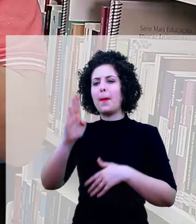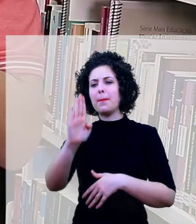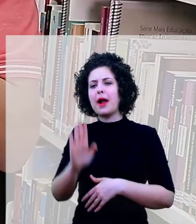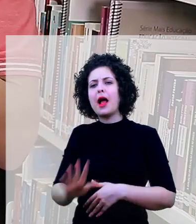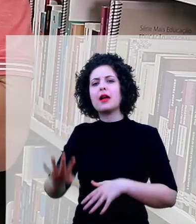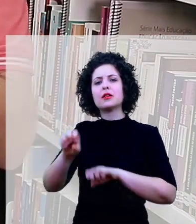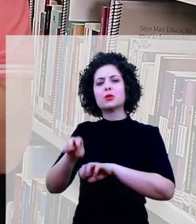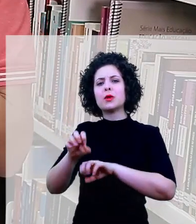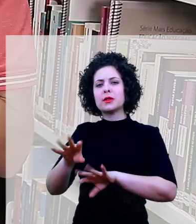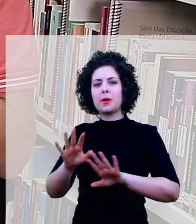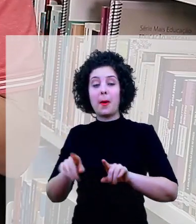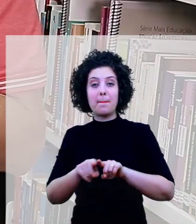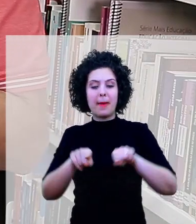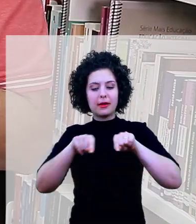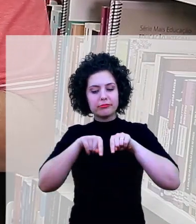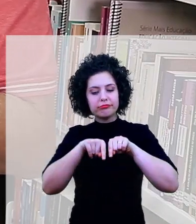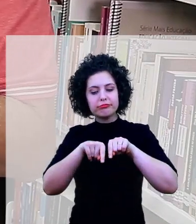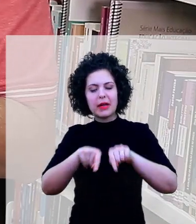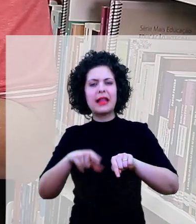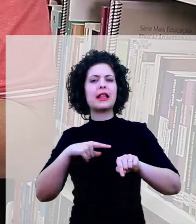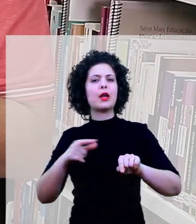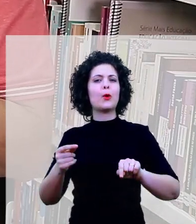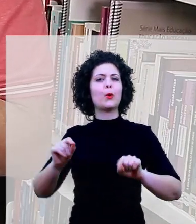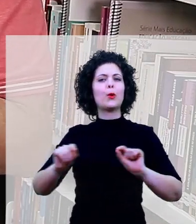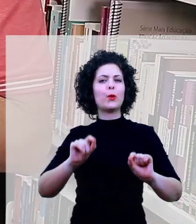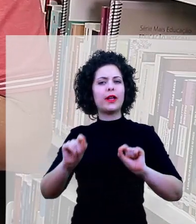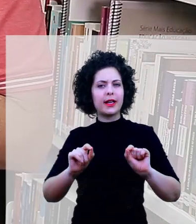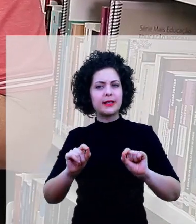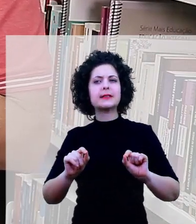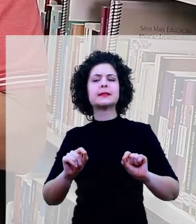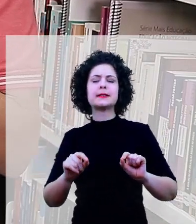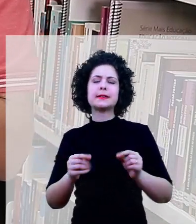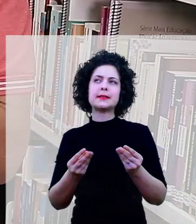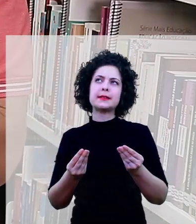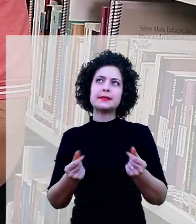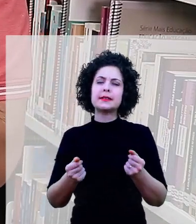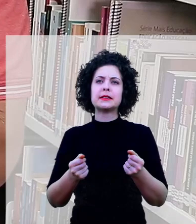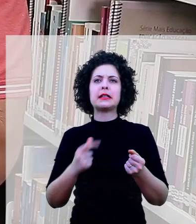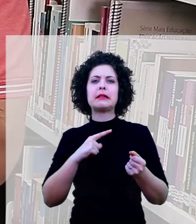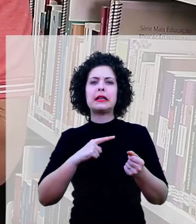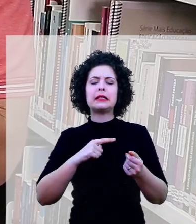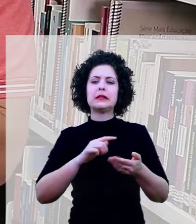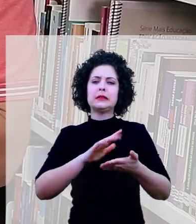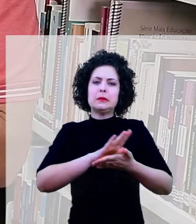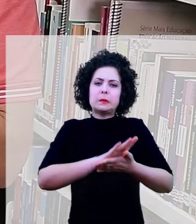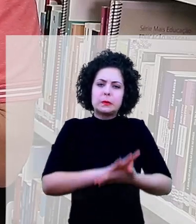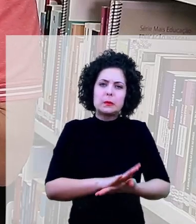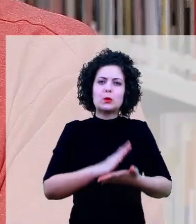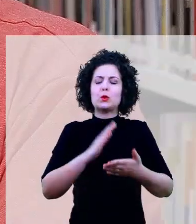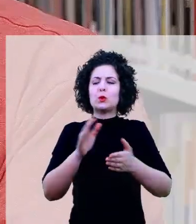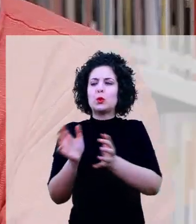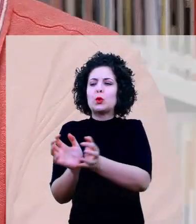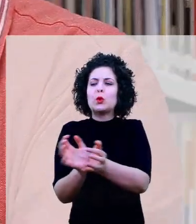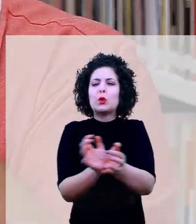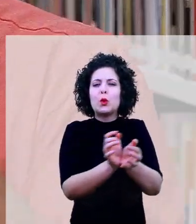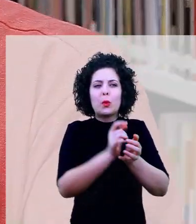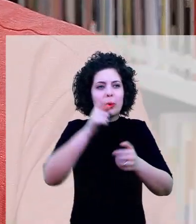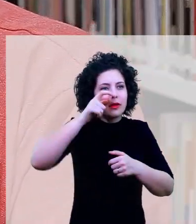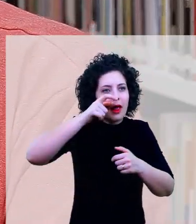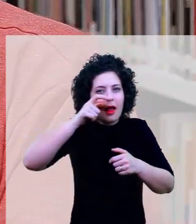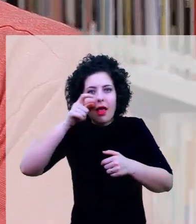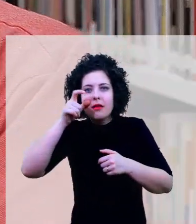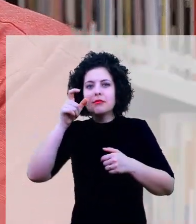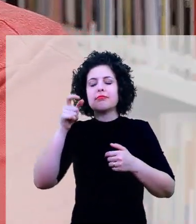brasileira, mas ao mesmo tempo, ela é, digamos, pressionável por grupos de interesse. Se nós fizermos